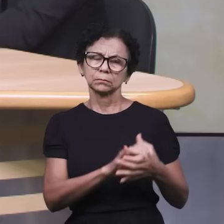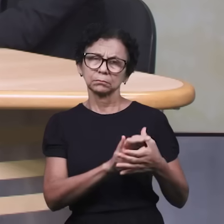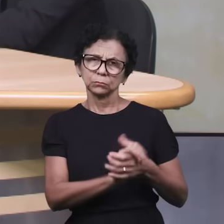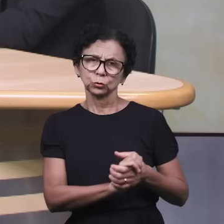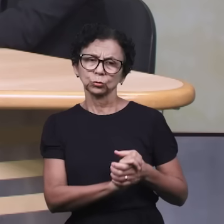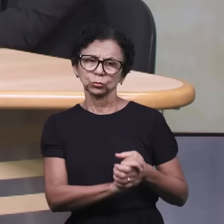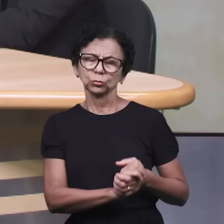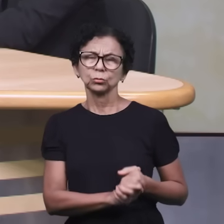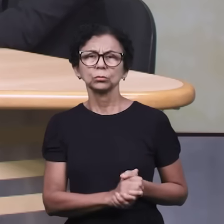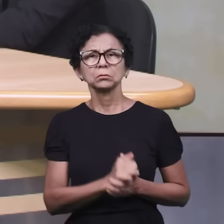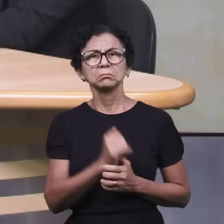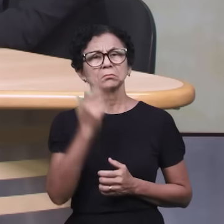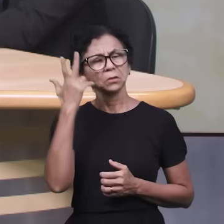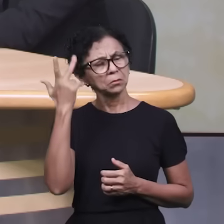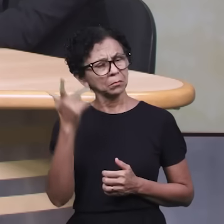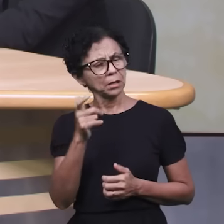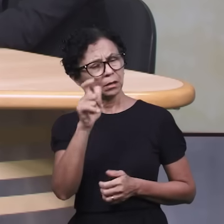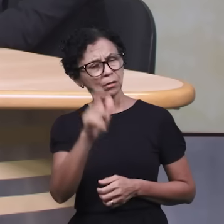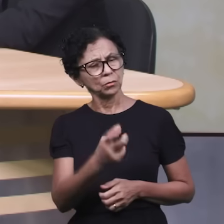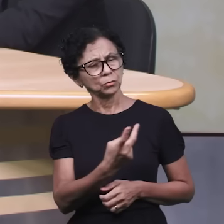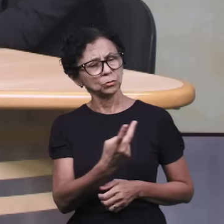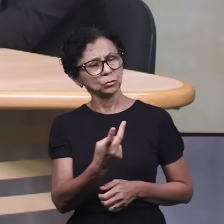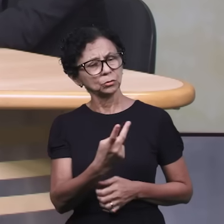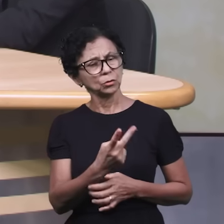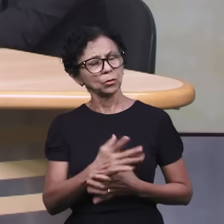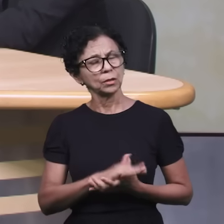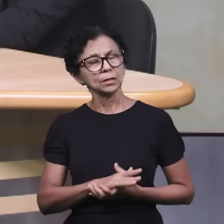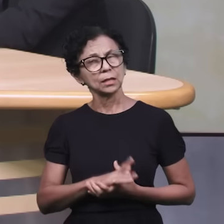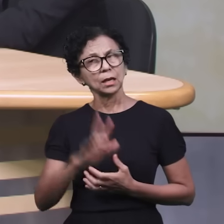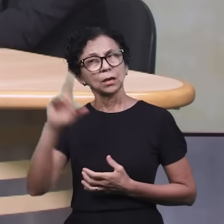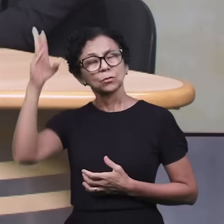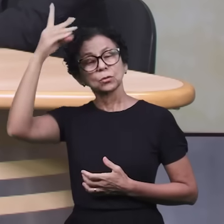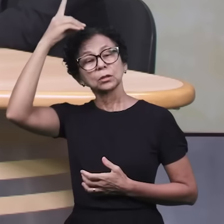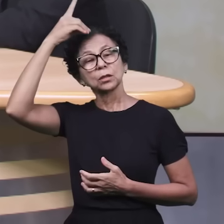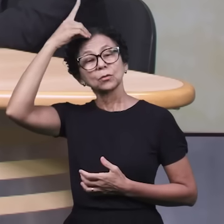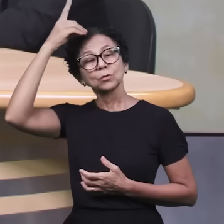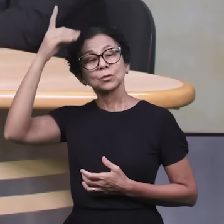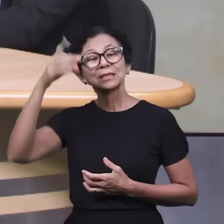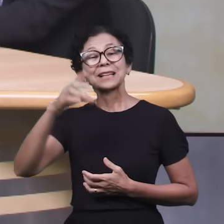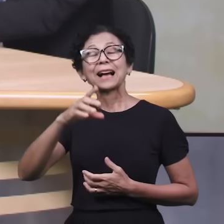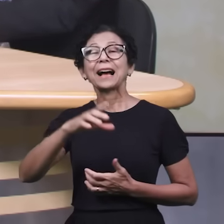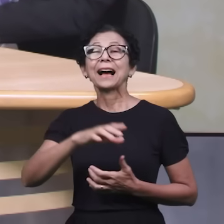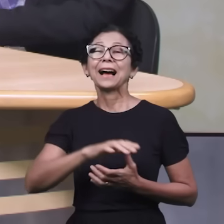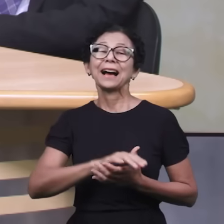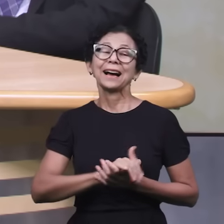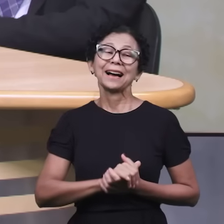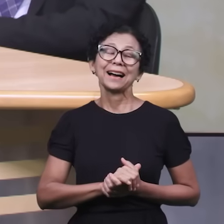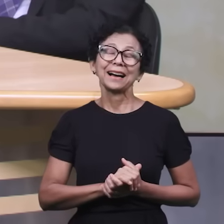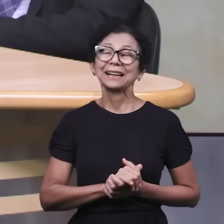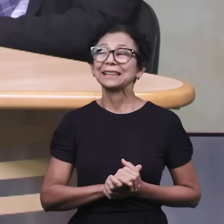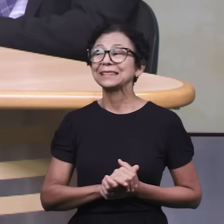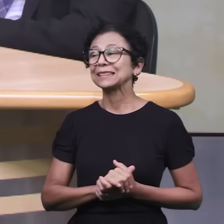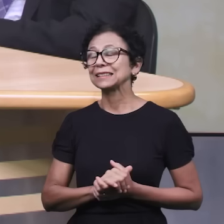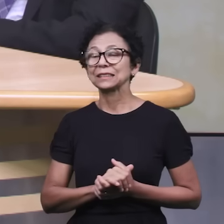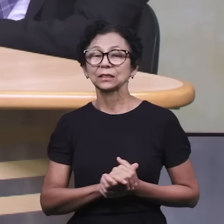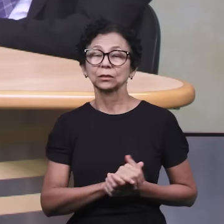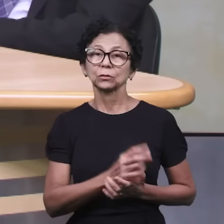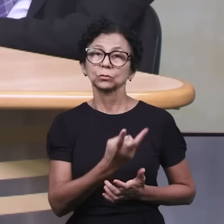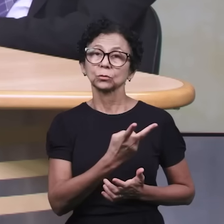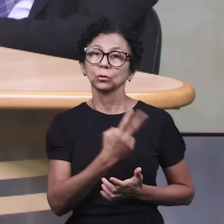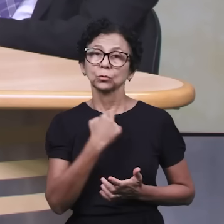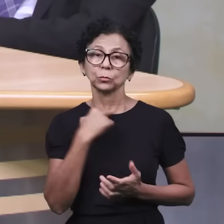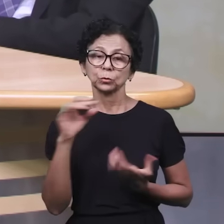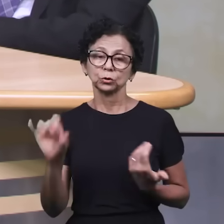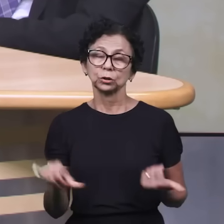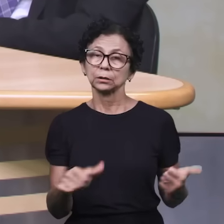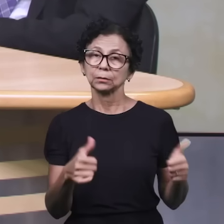O que aconteceu? Eles providenciaram o casamento, legalizaram a condição deles lá na frente se batizaram. Então o Espírito Santo